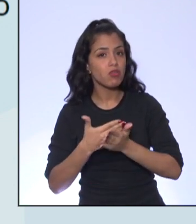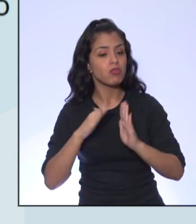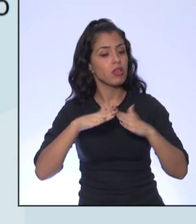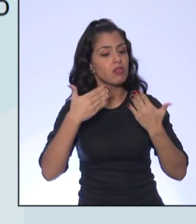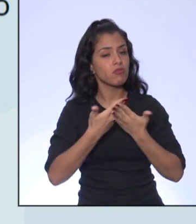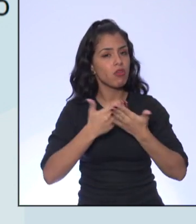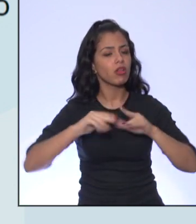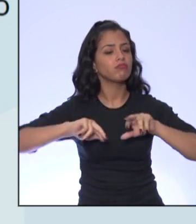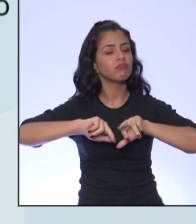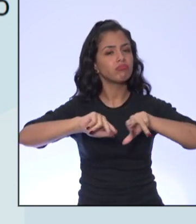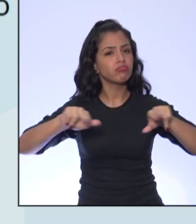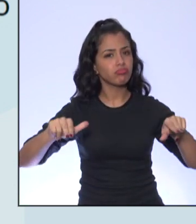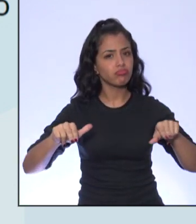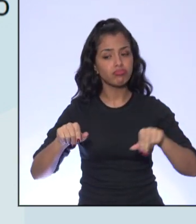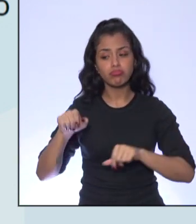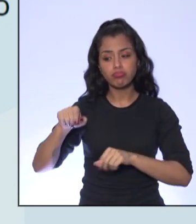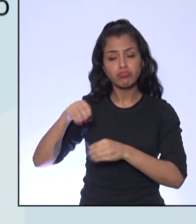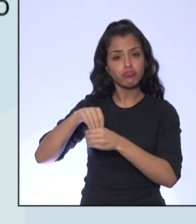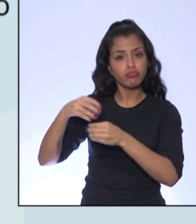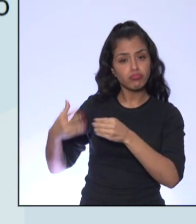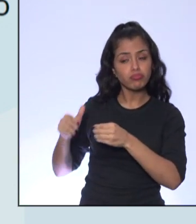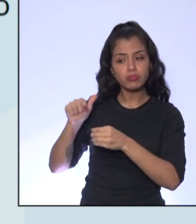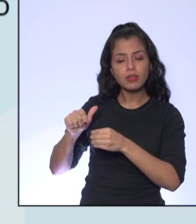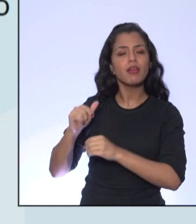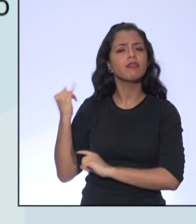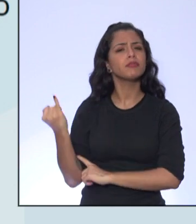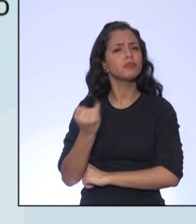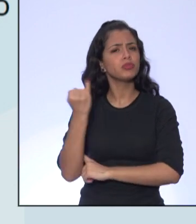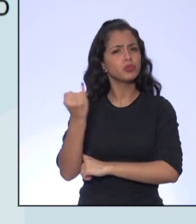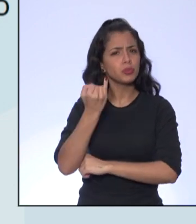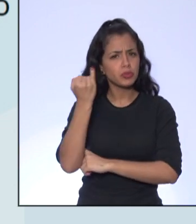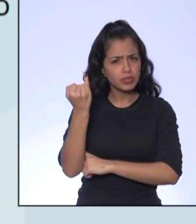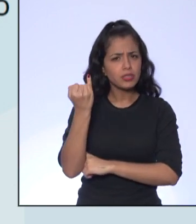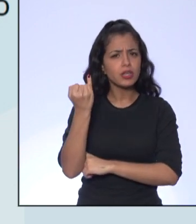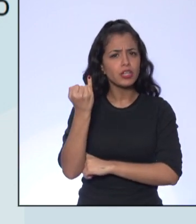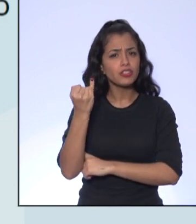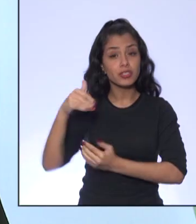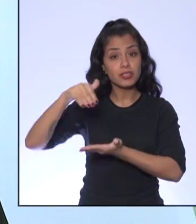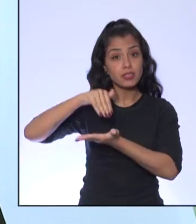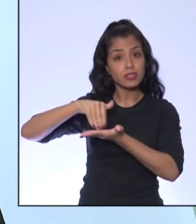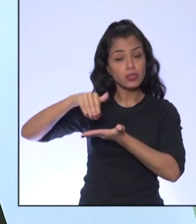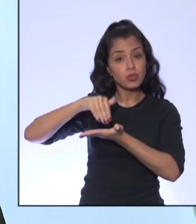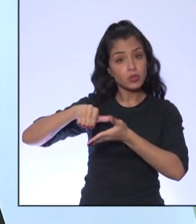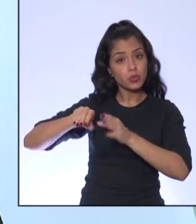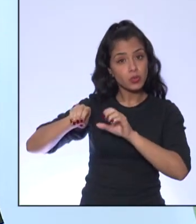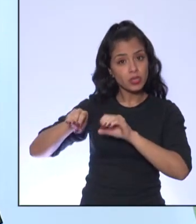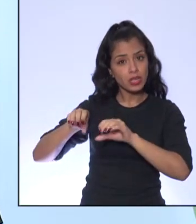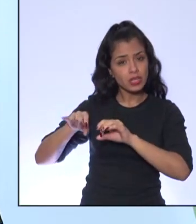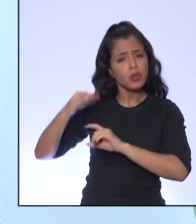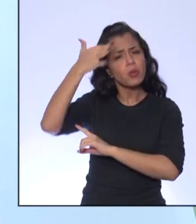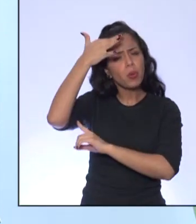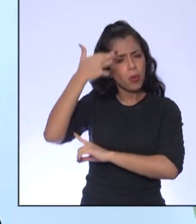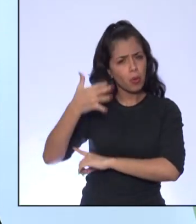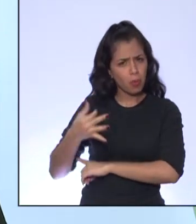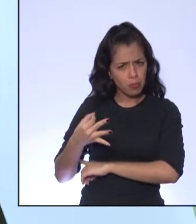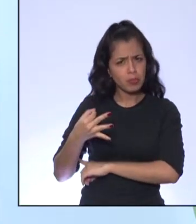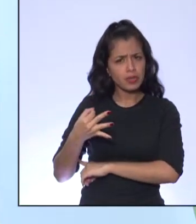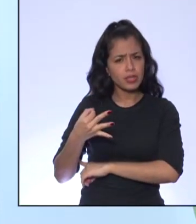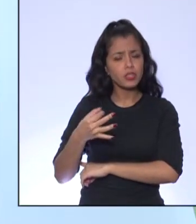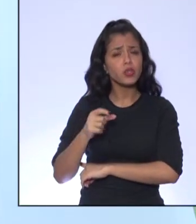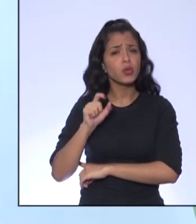É um componente muito importante que a Secretaria de Educação entende que